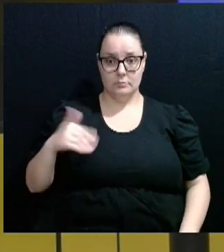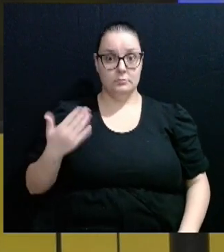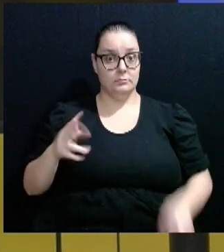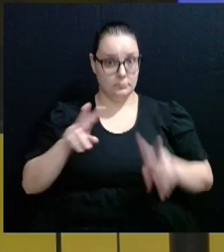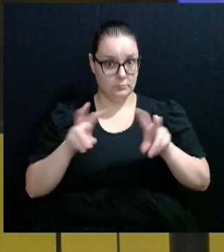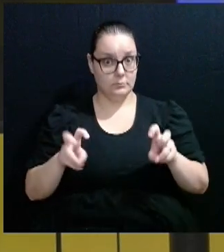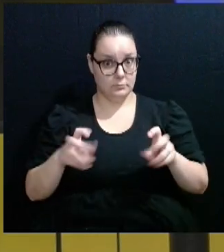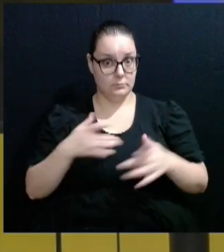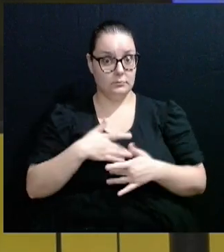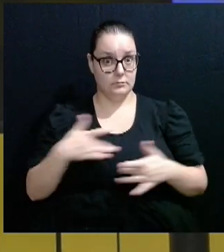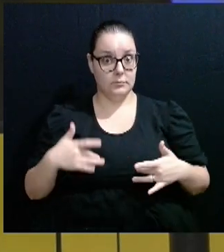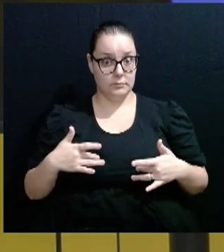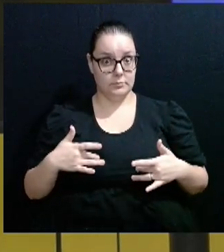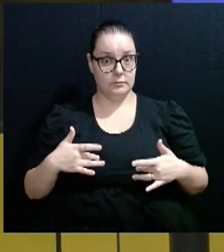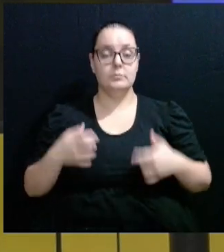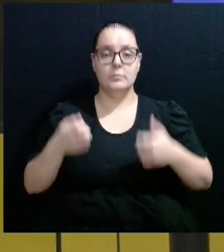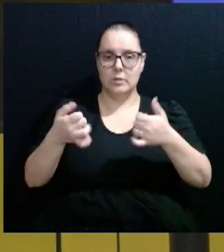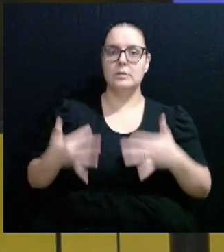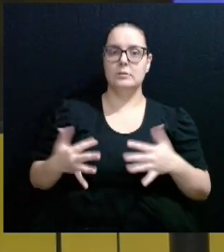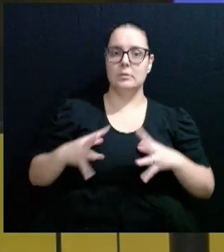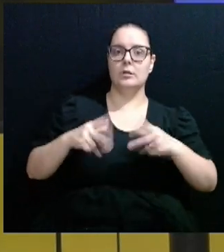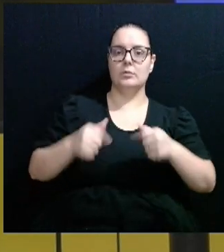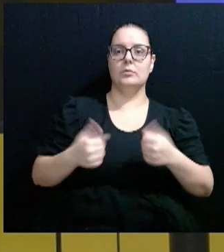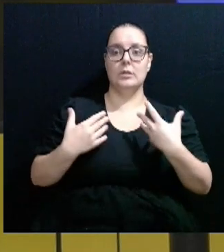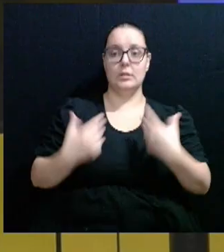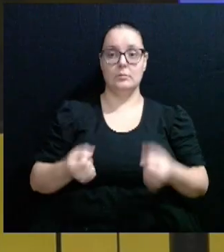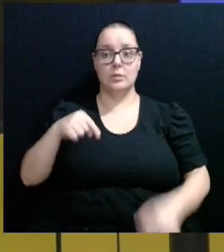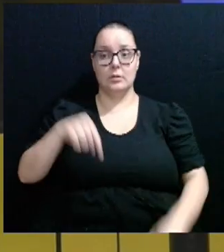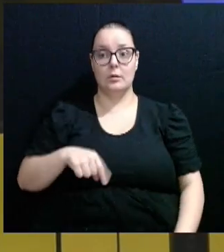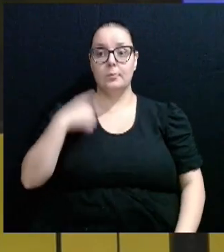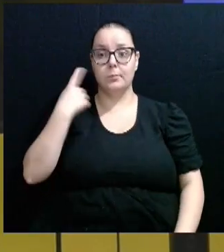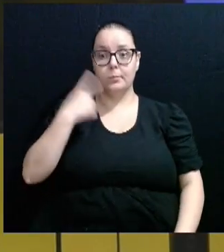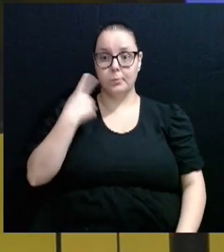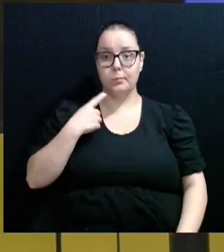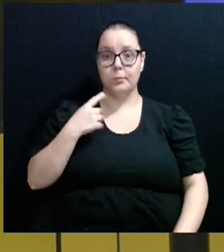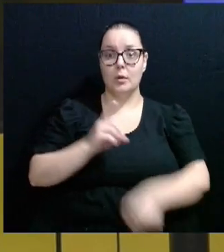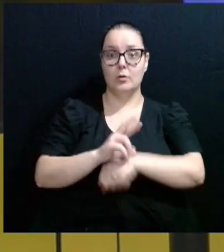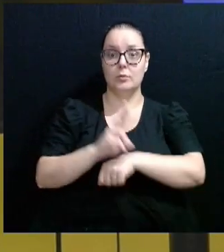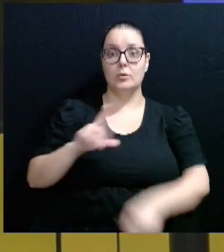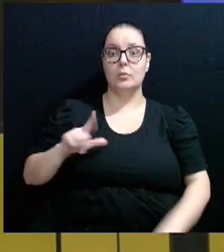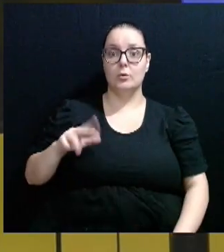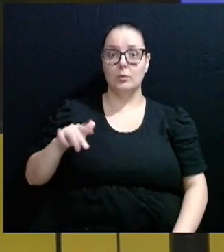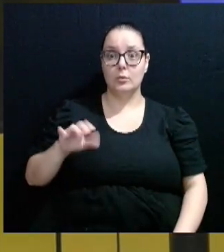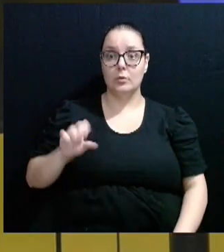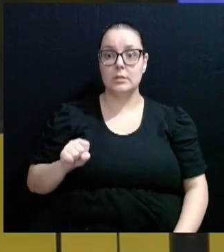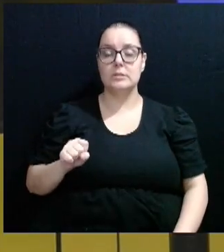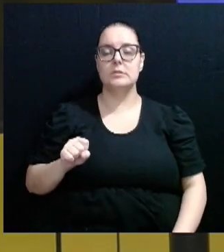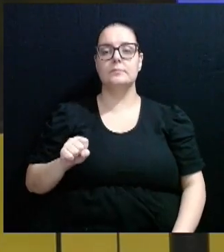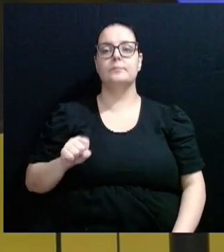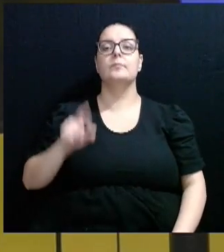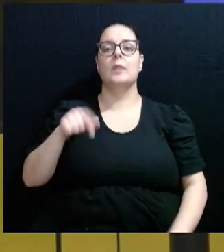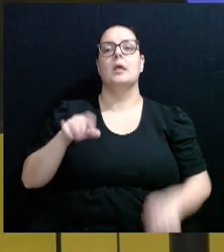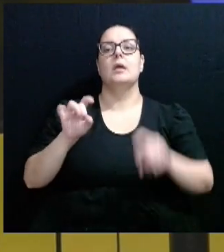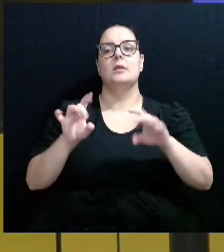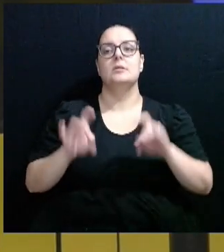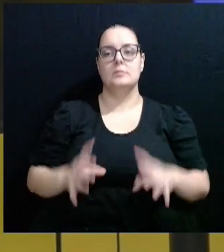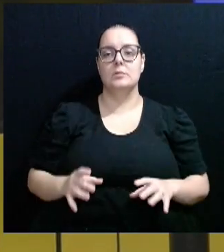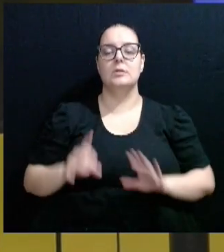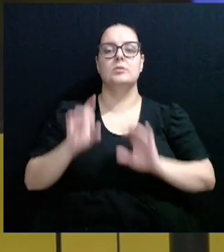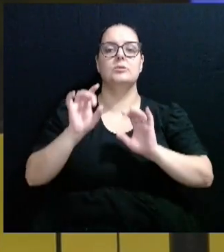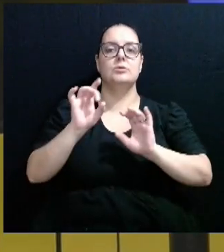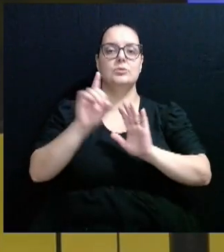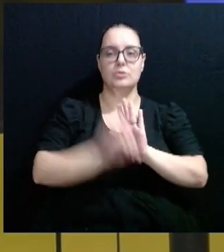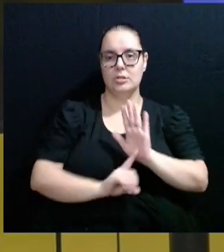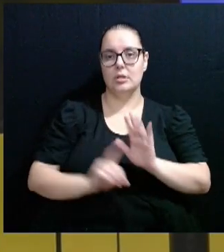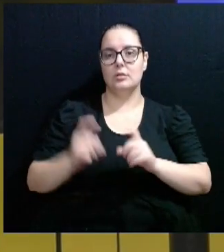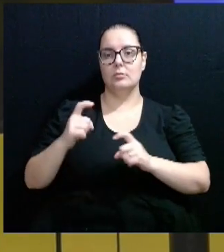saúde? Para explicar tudo isso, recebemos o advogado Dr. Lucas Dome. Ele é especialista em direito médico e de